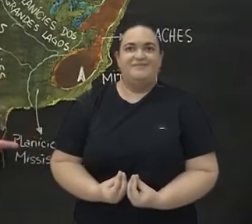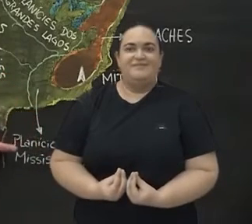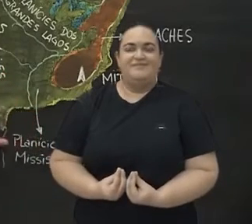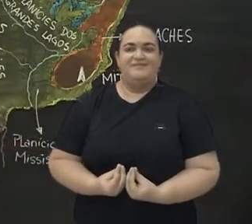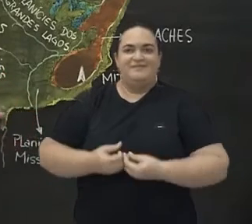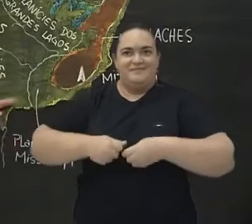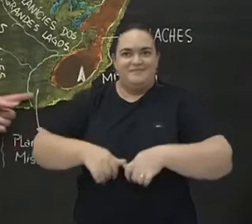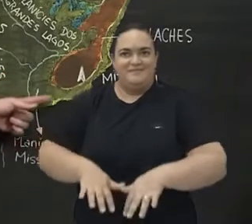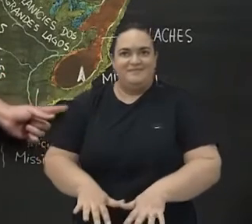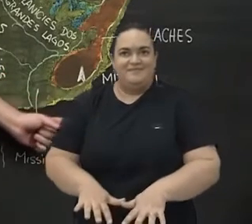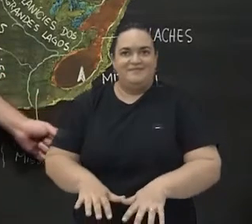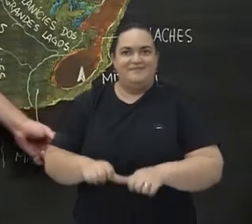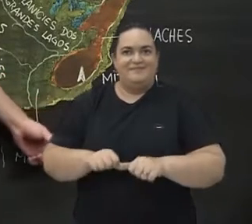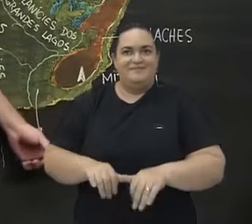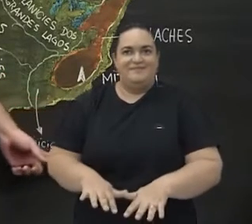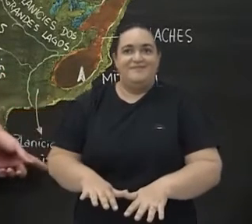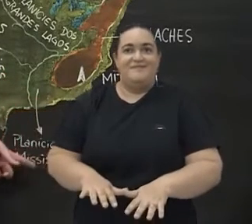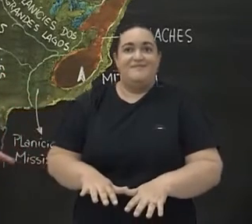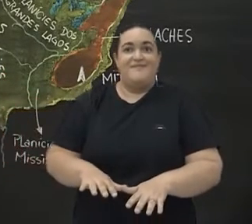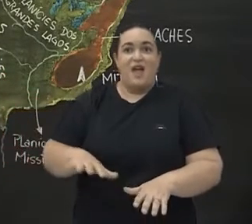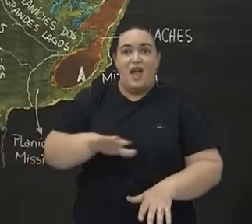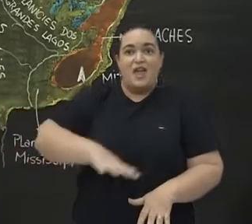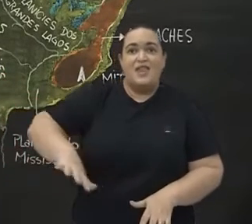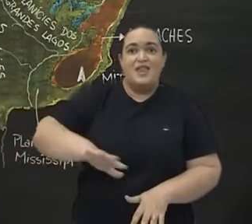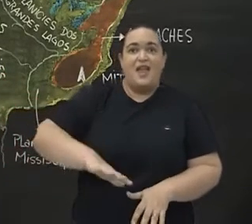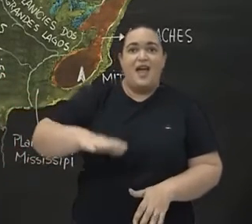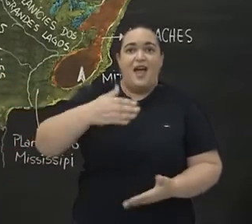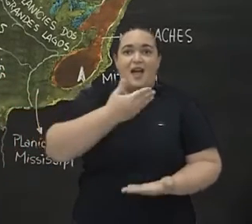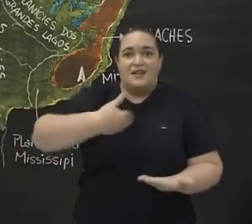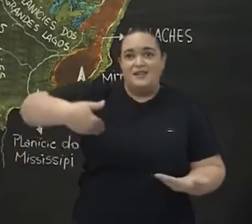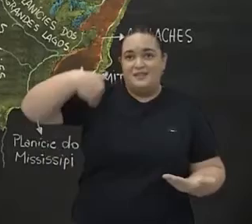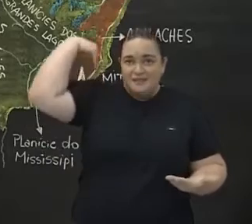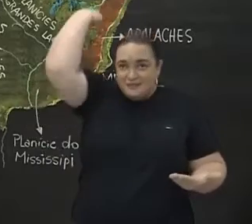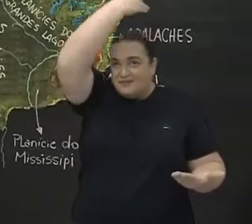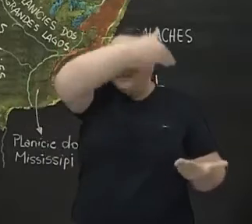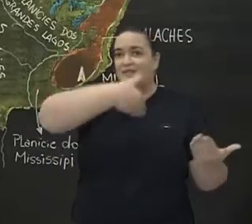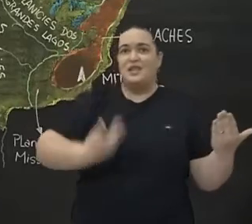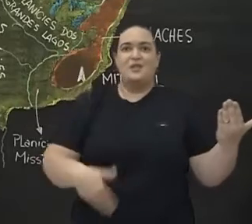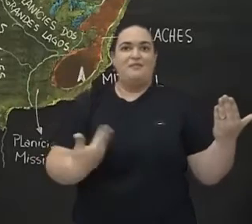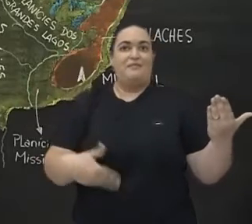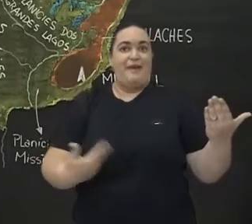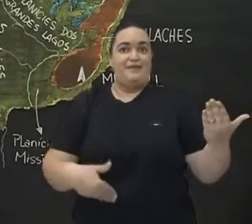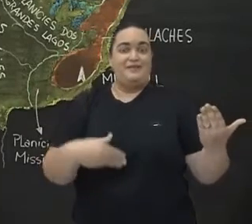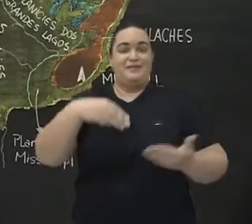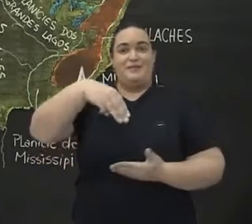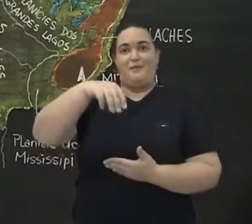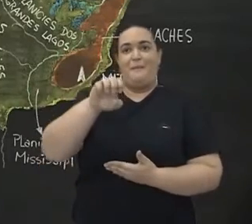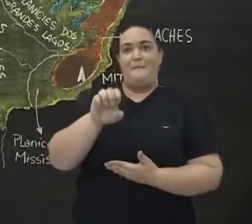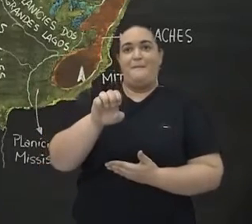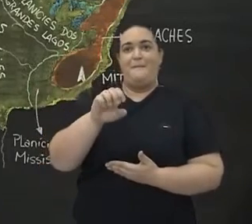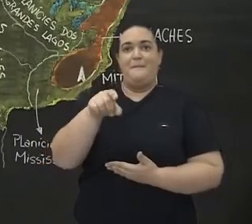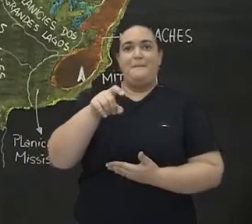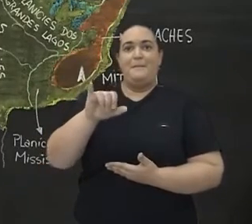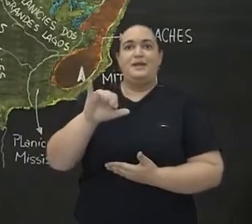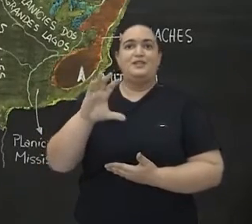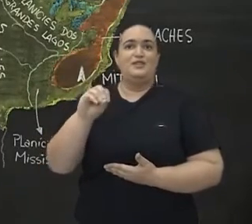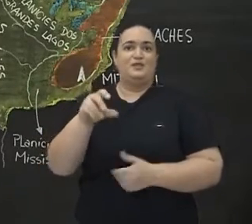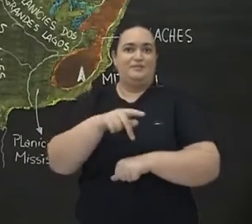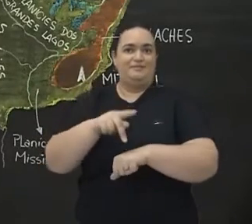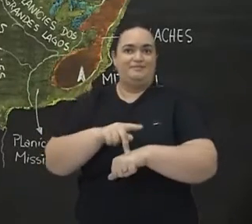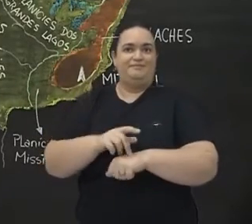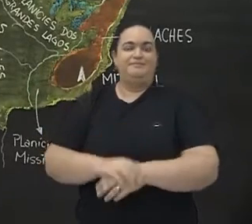México. Toda essa região também, grande área petrolífera. Então, uma reserva muito importante aí, né, nos Estados